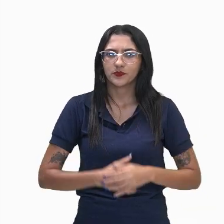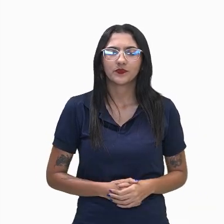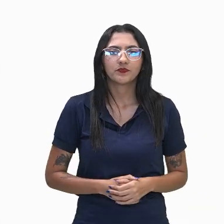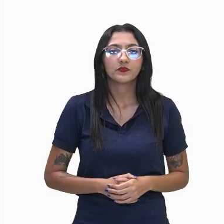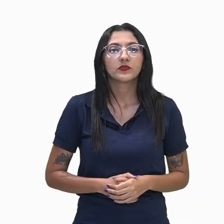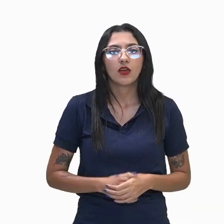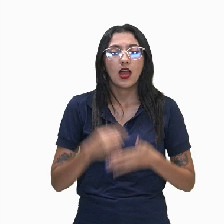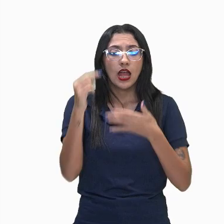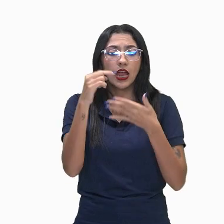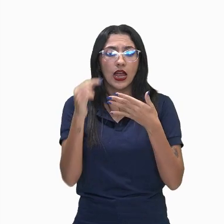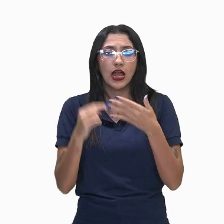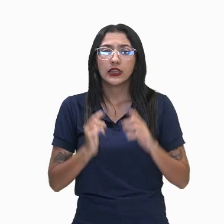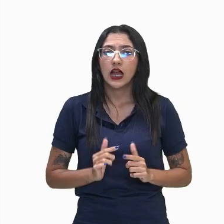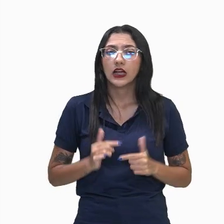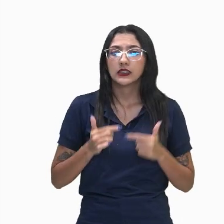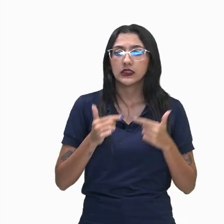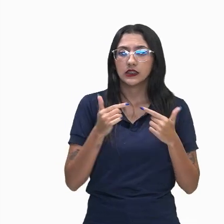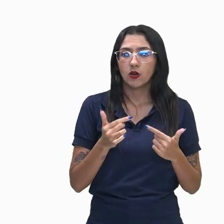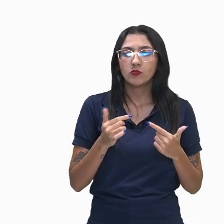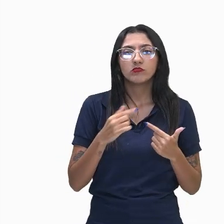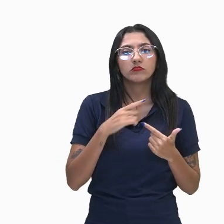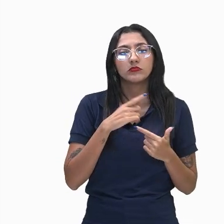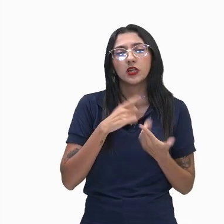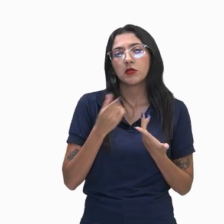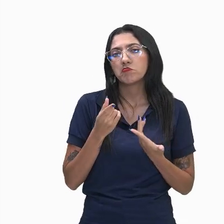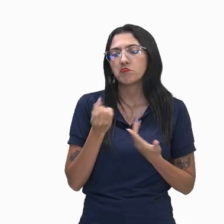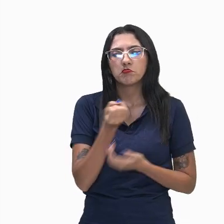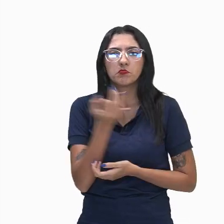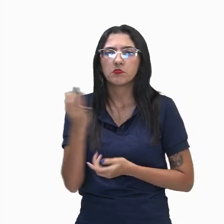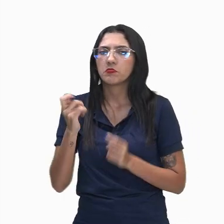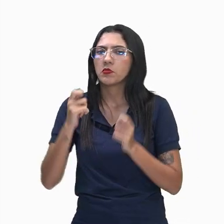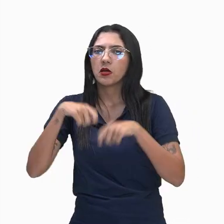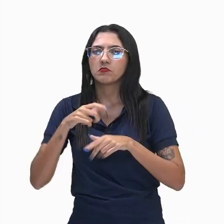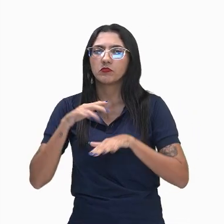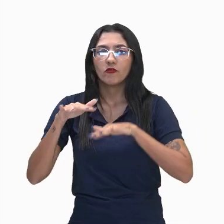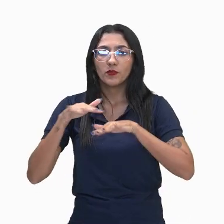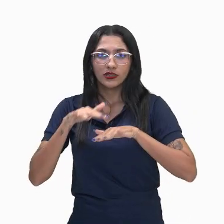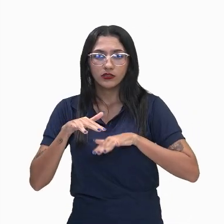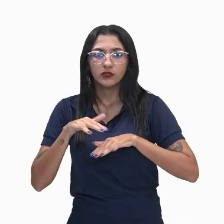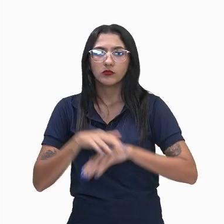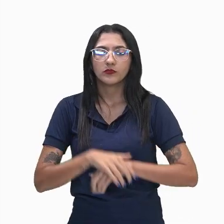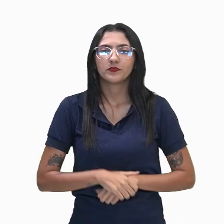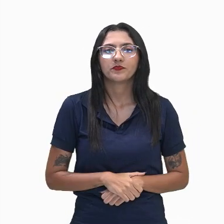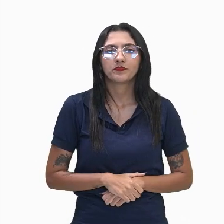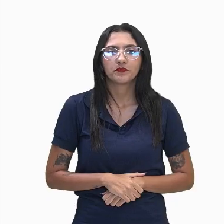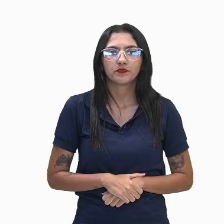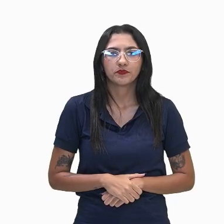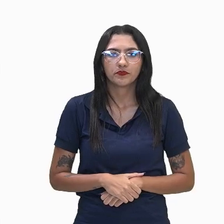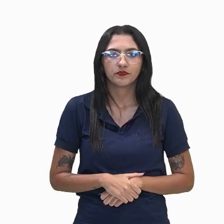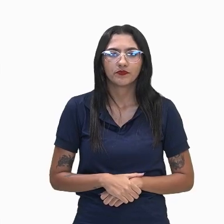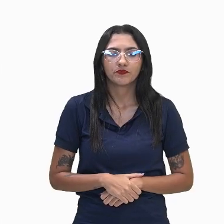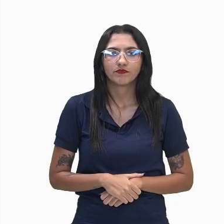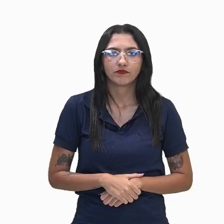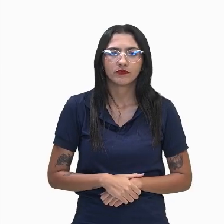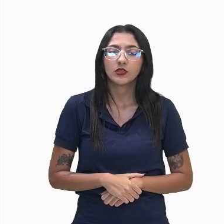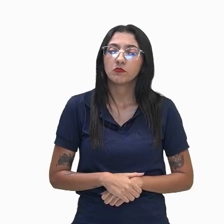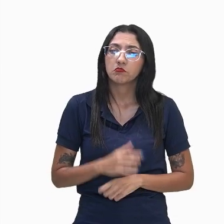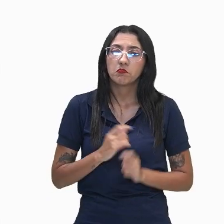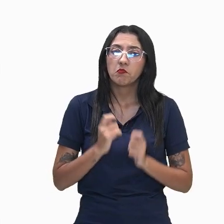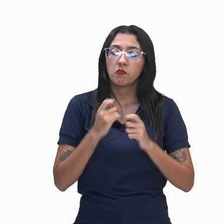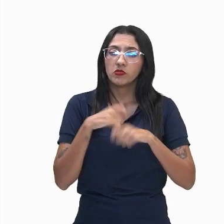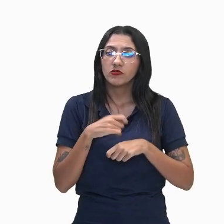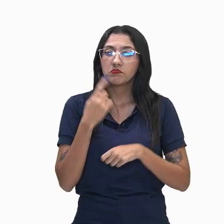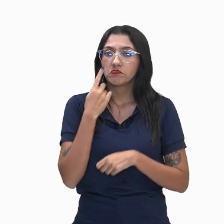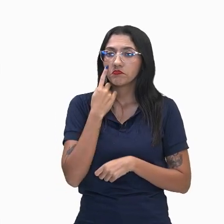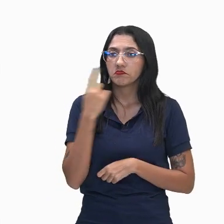cada ação, eu vou ter possibilidade de movimentação. Para a gente perceber isso direito, tem aí